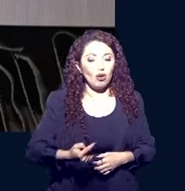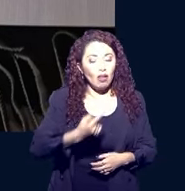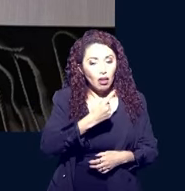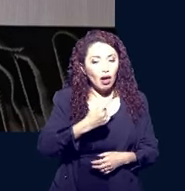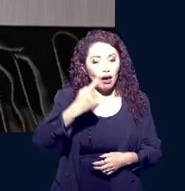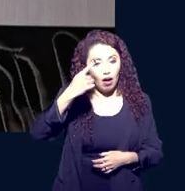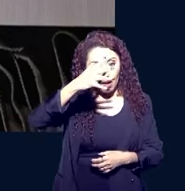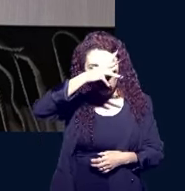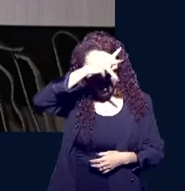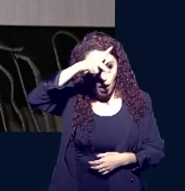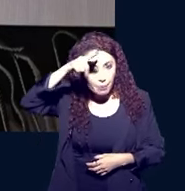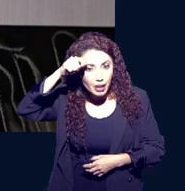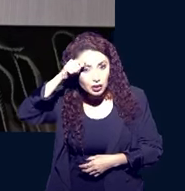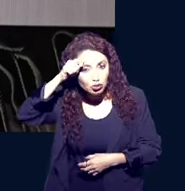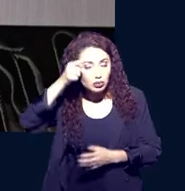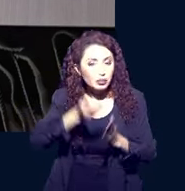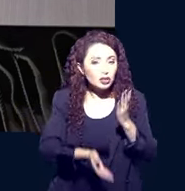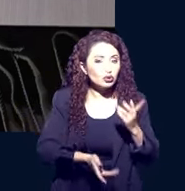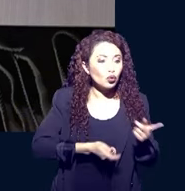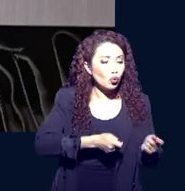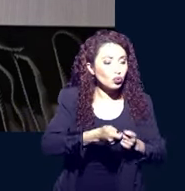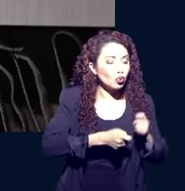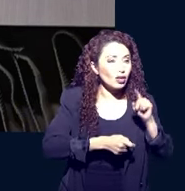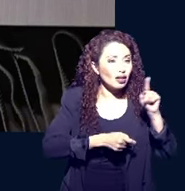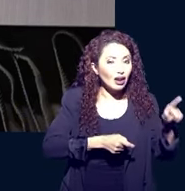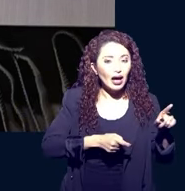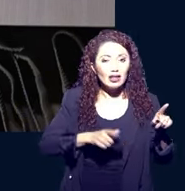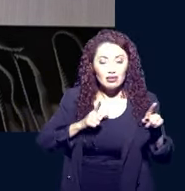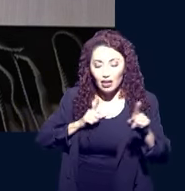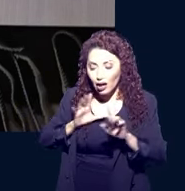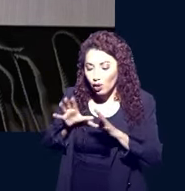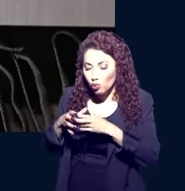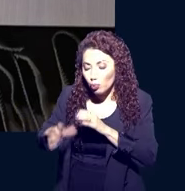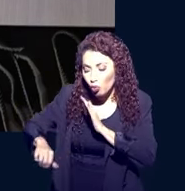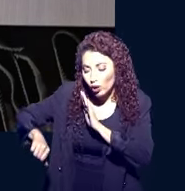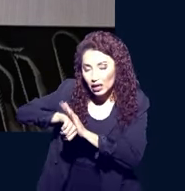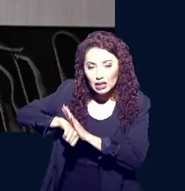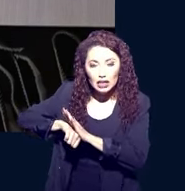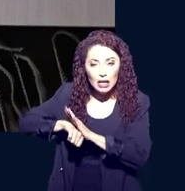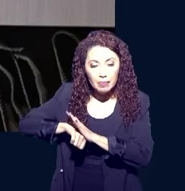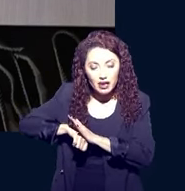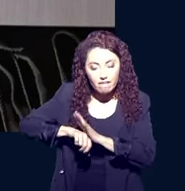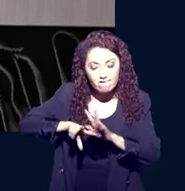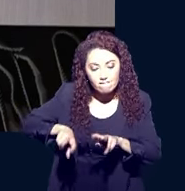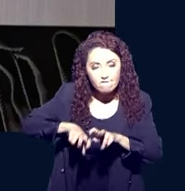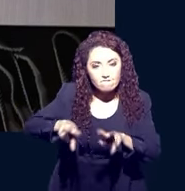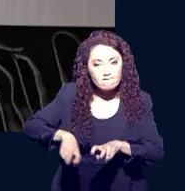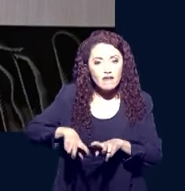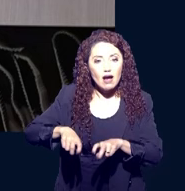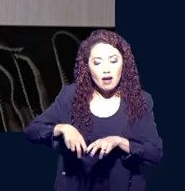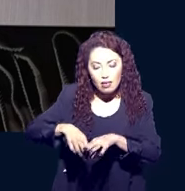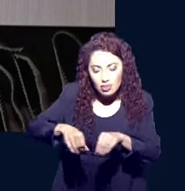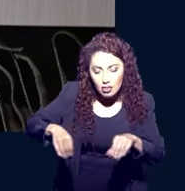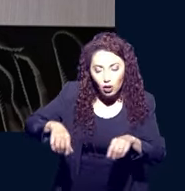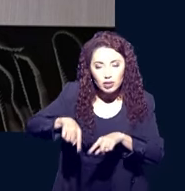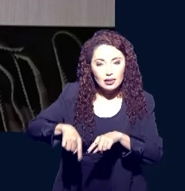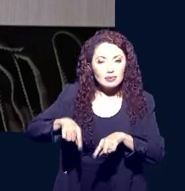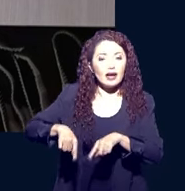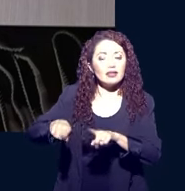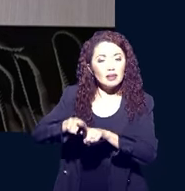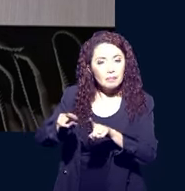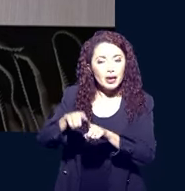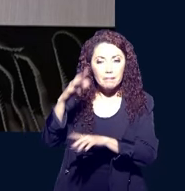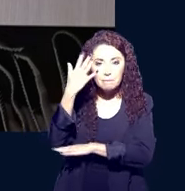outro país e sim para o crime organizado com mineração ilegal extração ilegal de madeira grilagem de terra tráfico de drogas